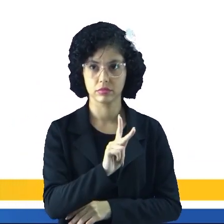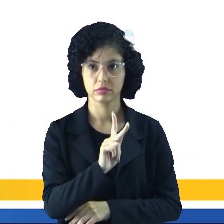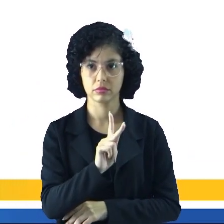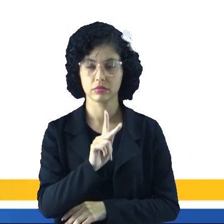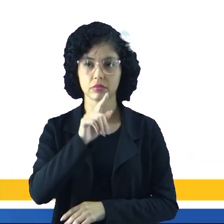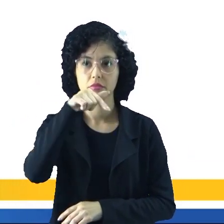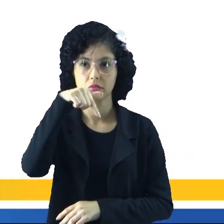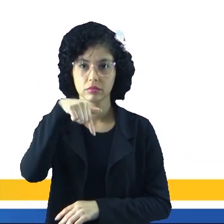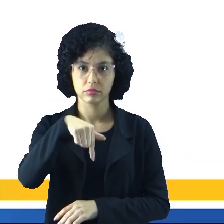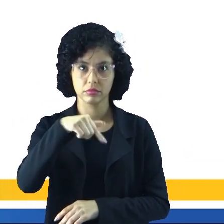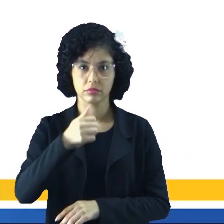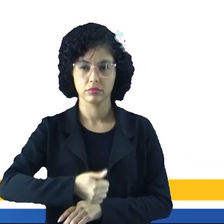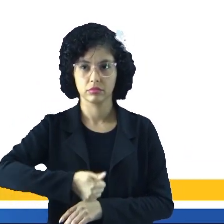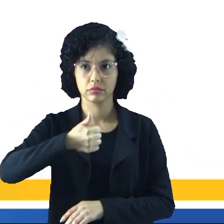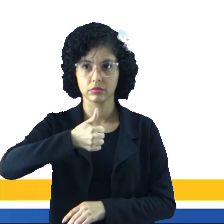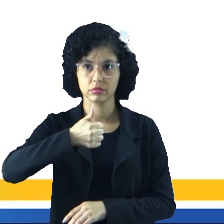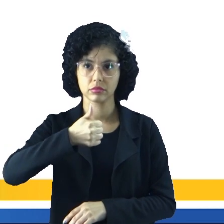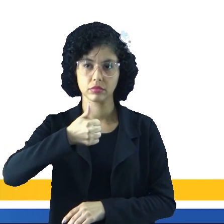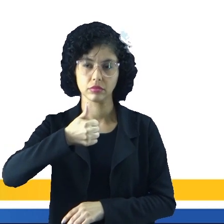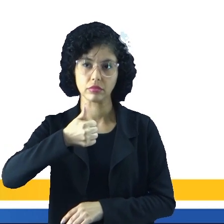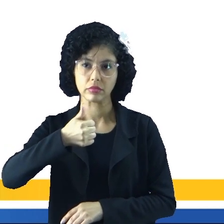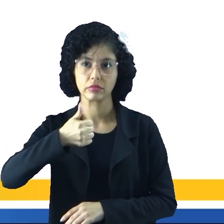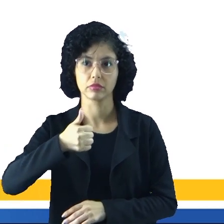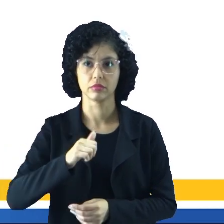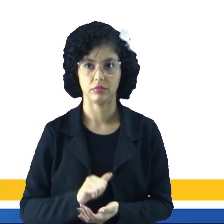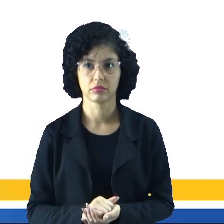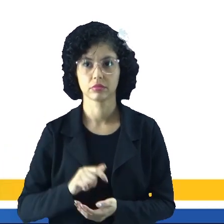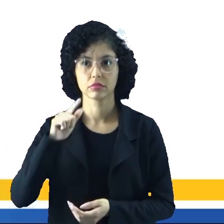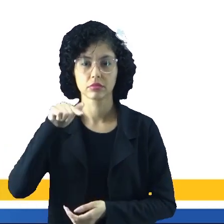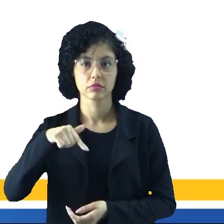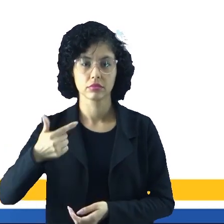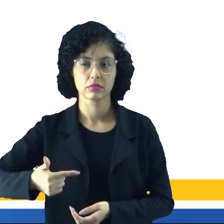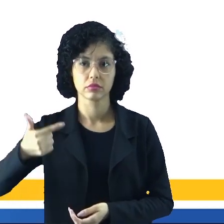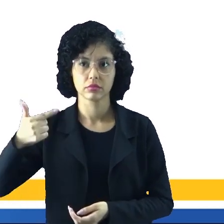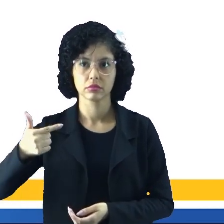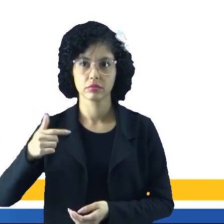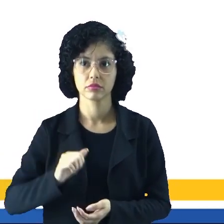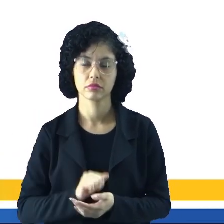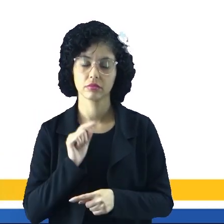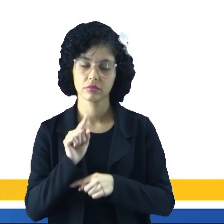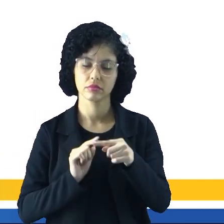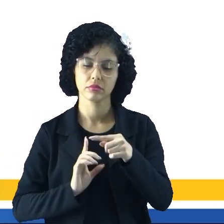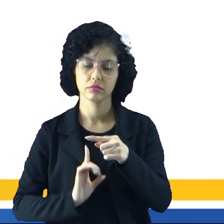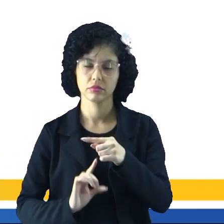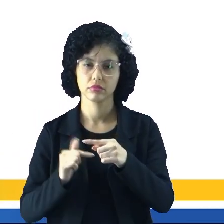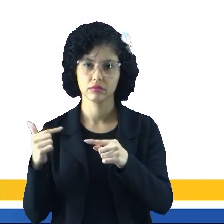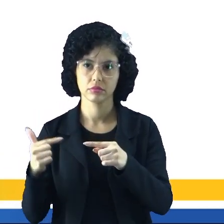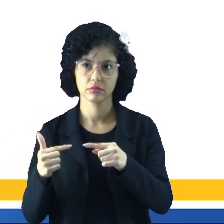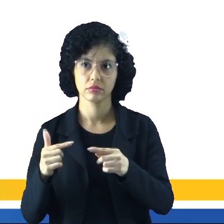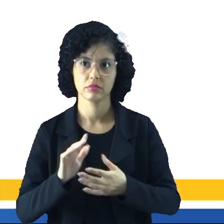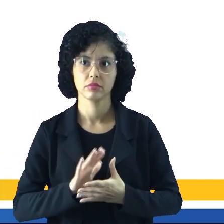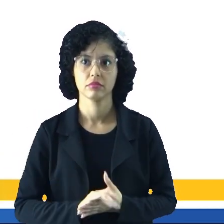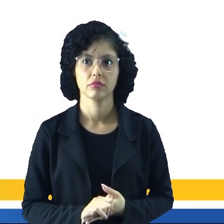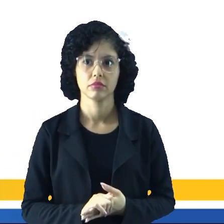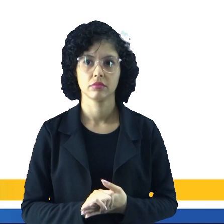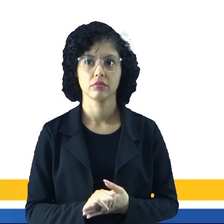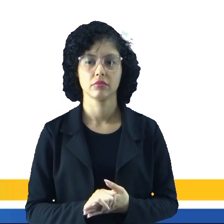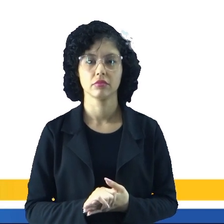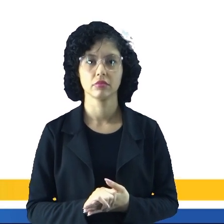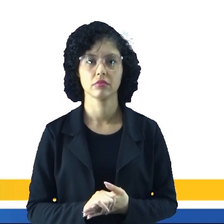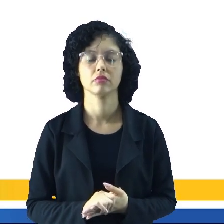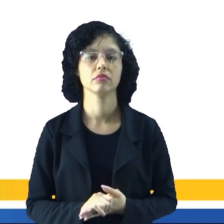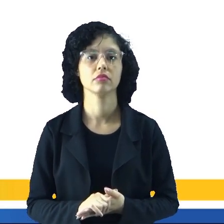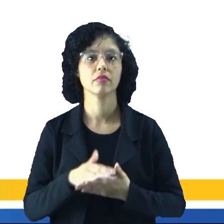igual a K vezes o módulo das cargas de Q1 e Q2 dividido para a distância ao